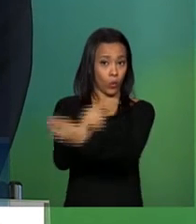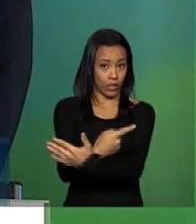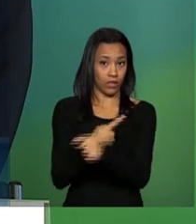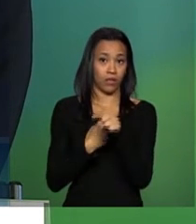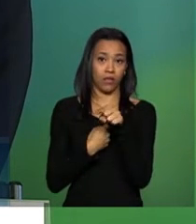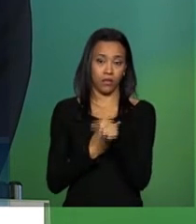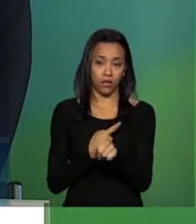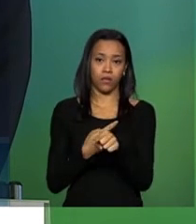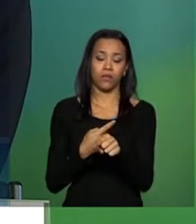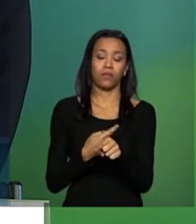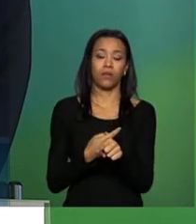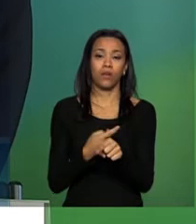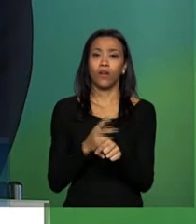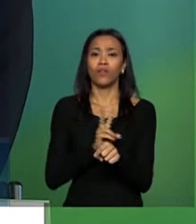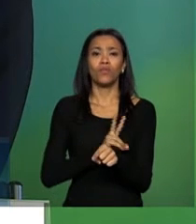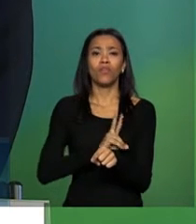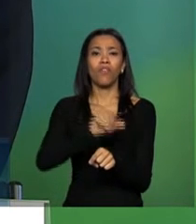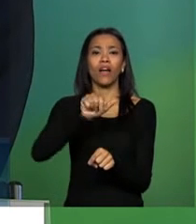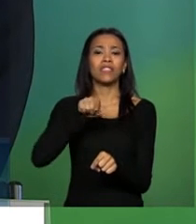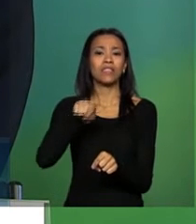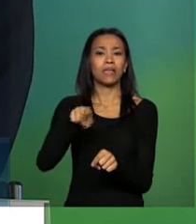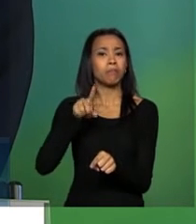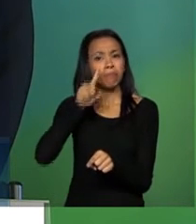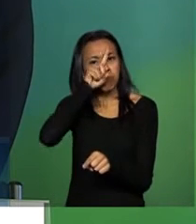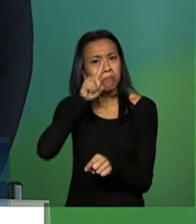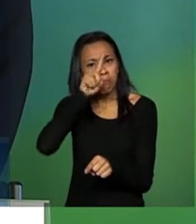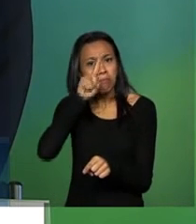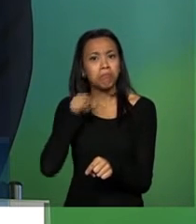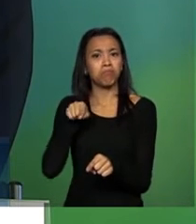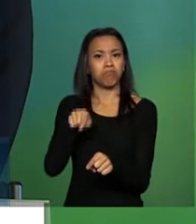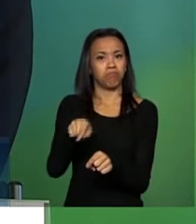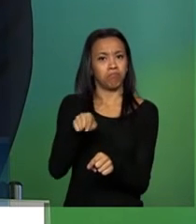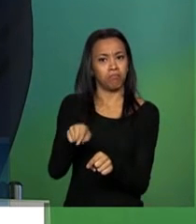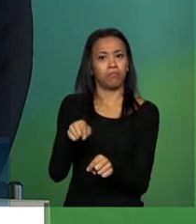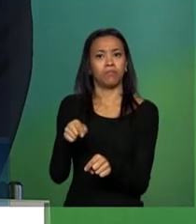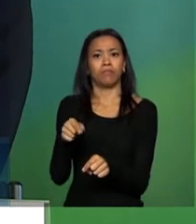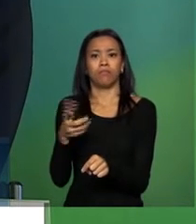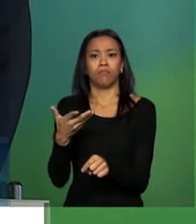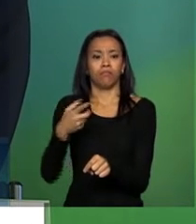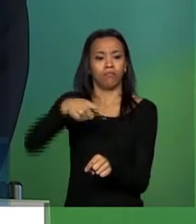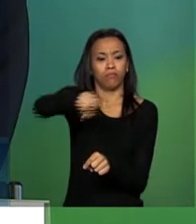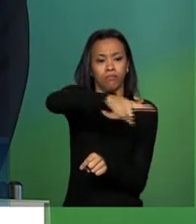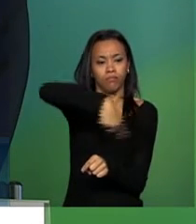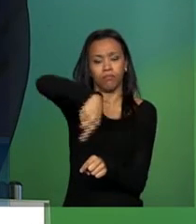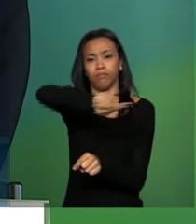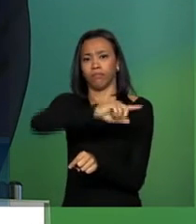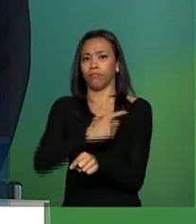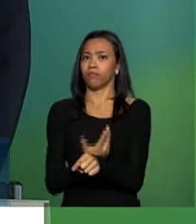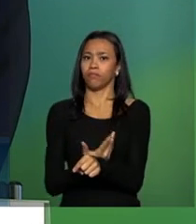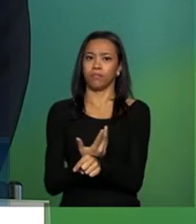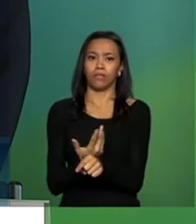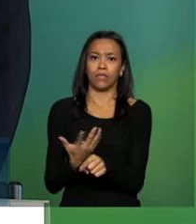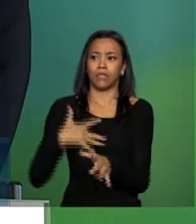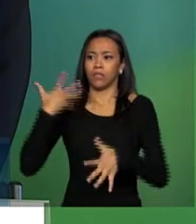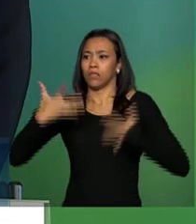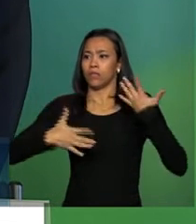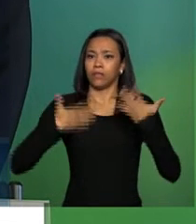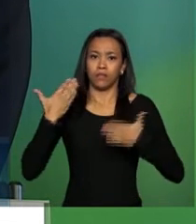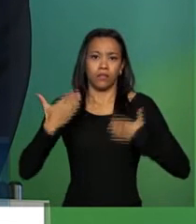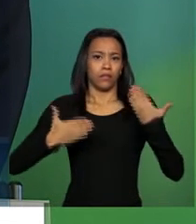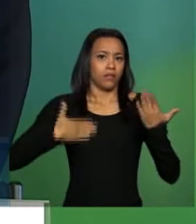em em algo que possa se traduzir numa situação